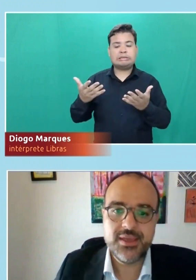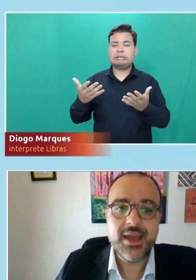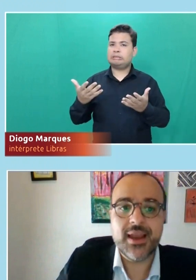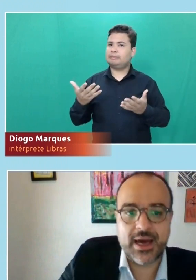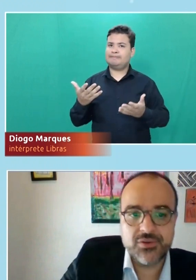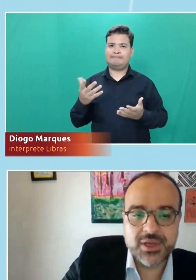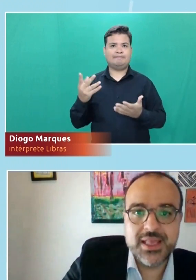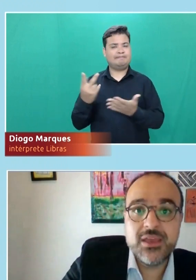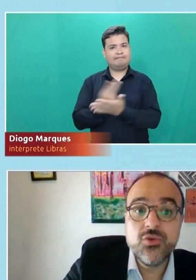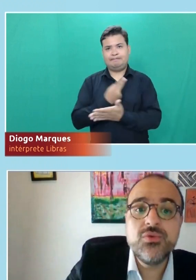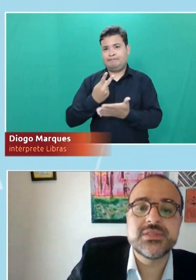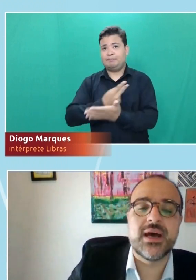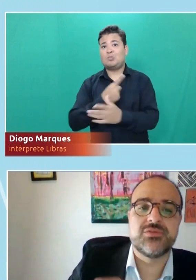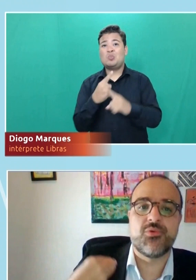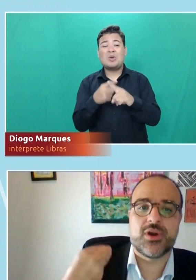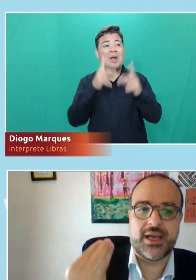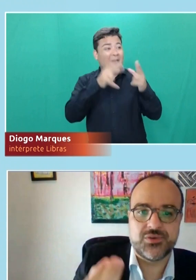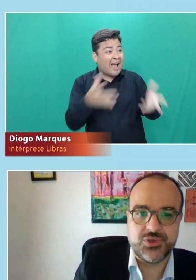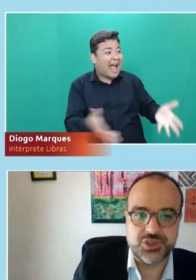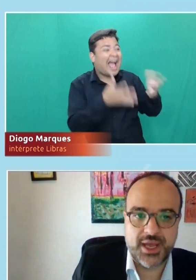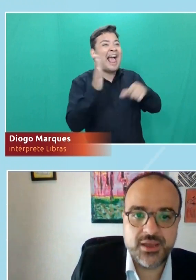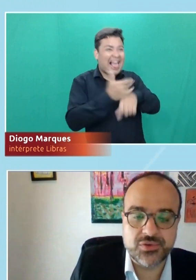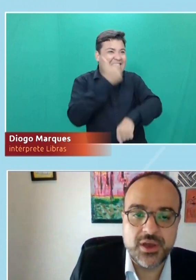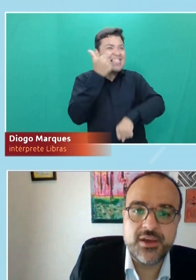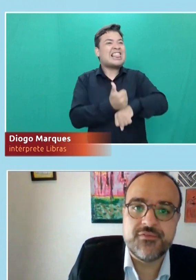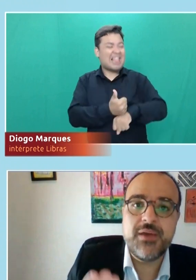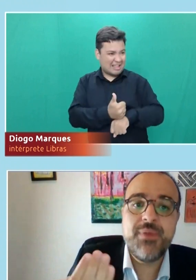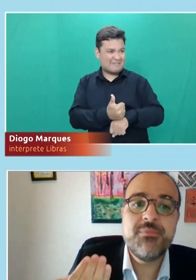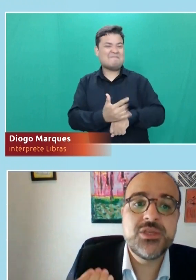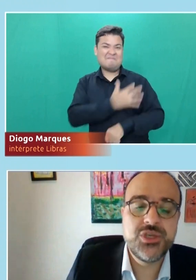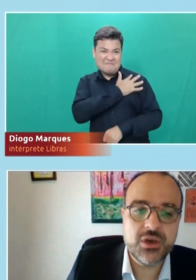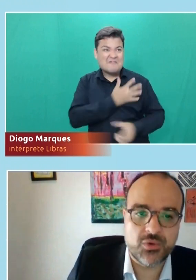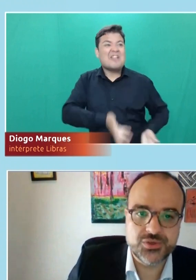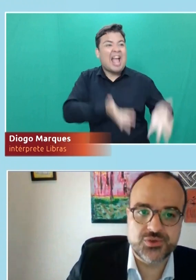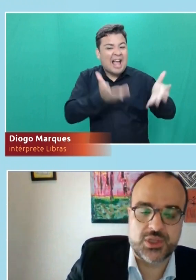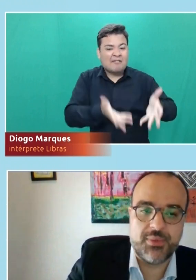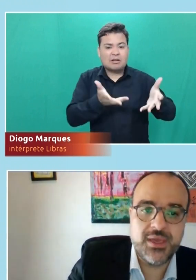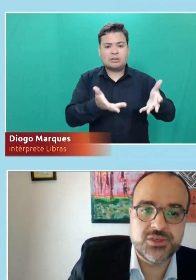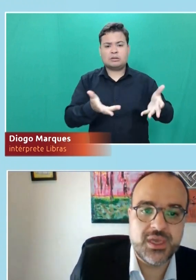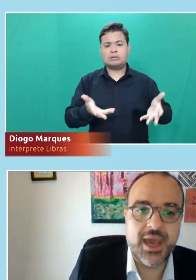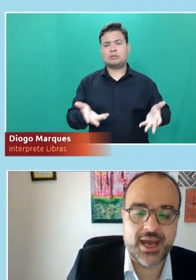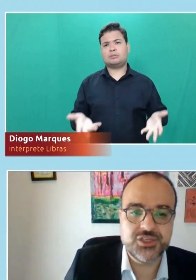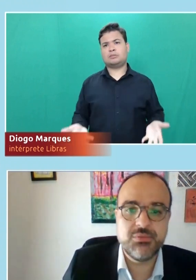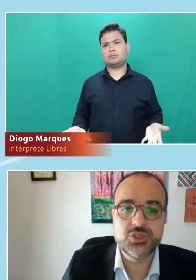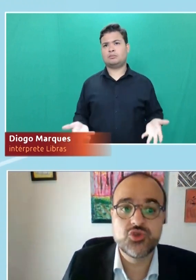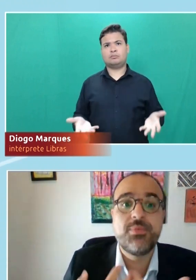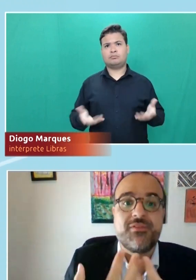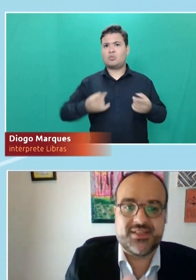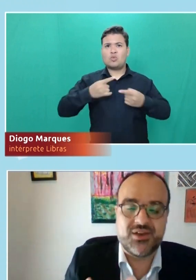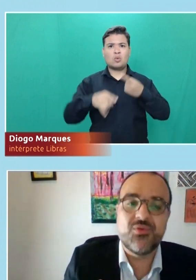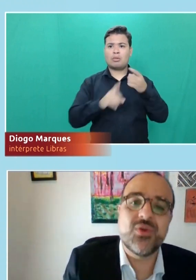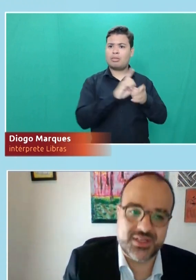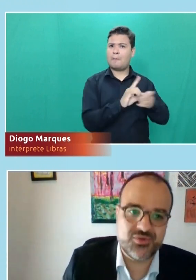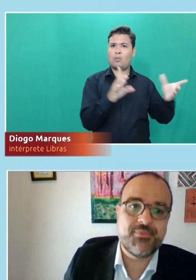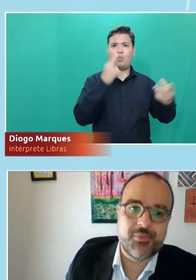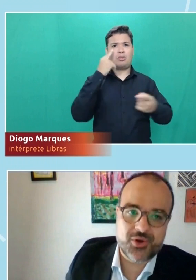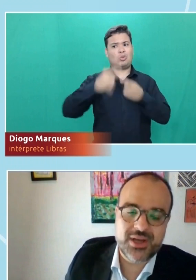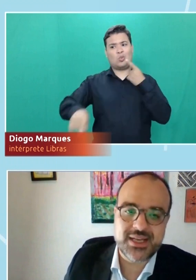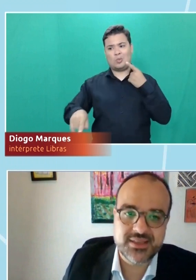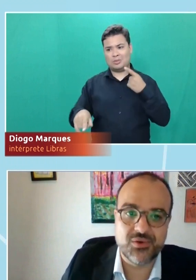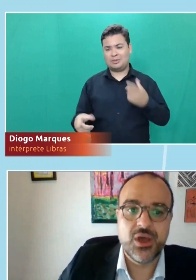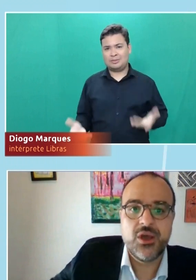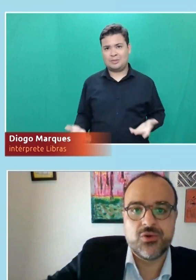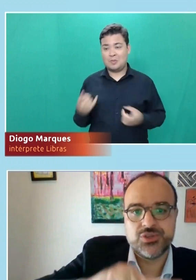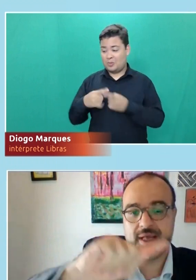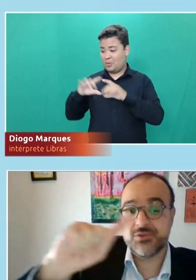Estado. E é claro que nenhum Estado democrático de direito vai permitir constitucionalmente que haja uma sublevação contra a sua